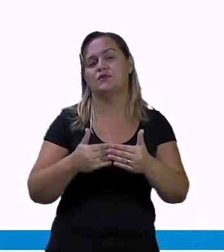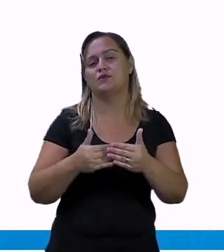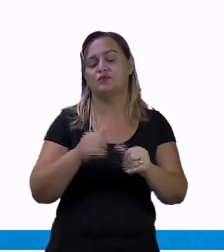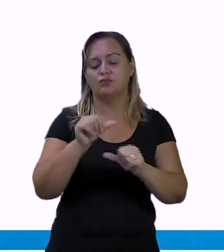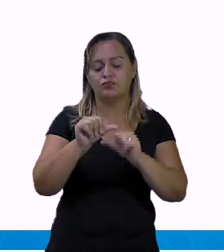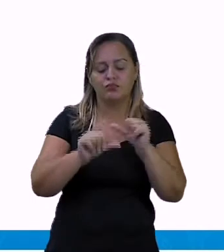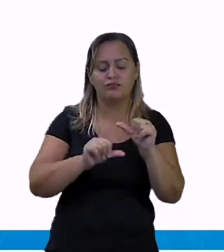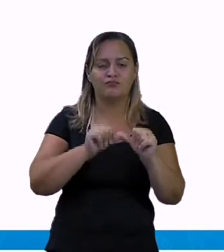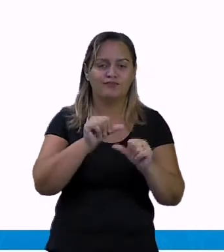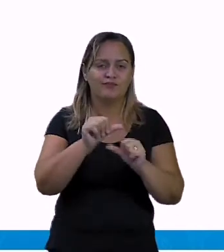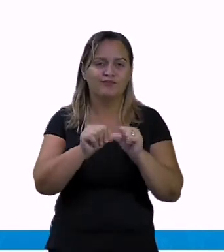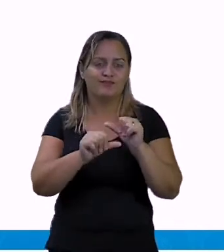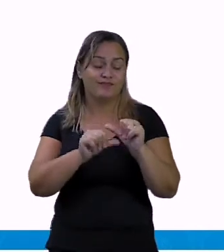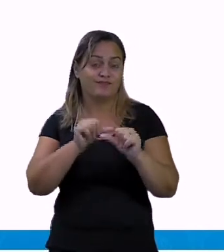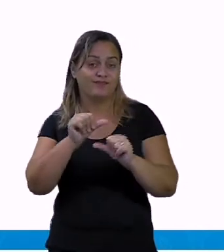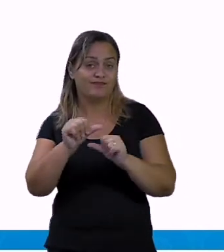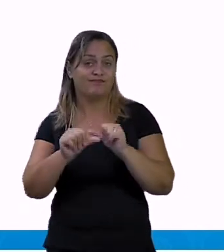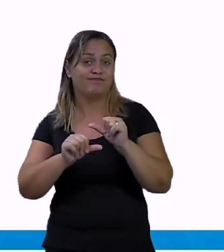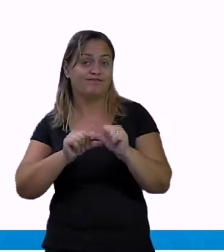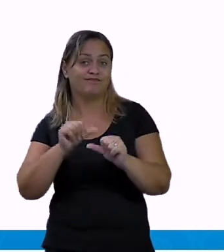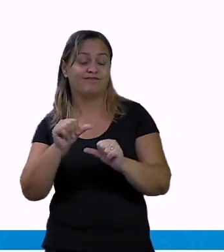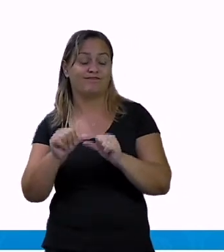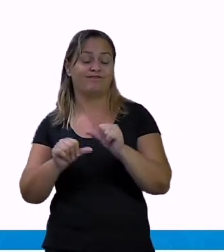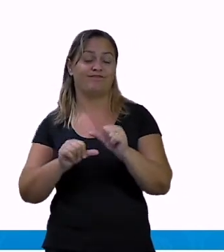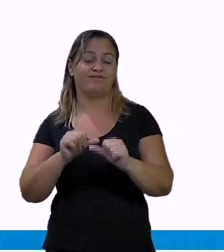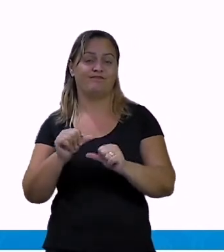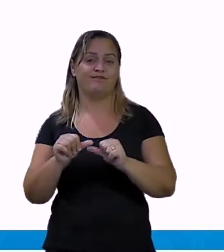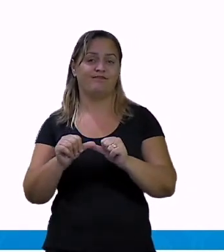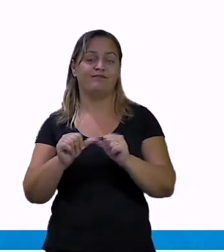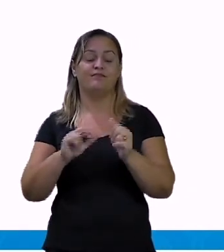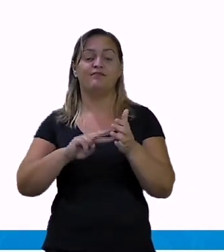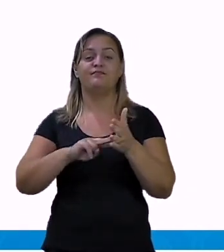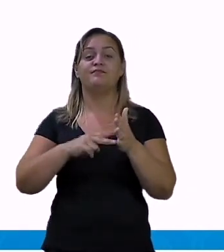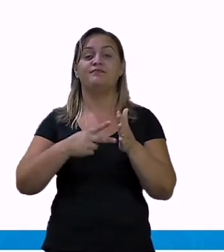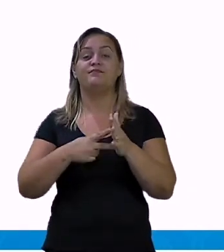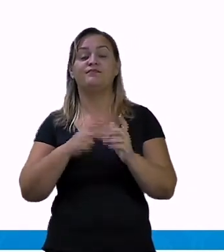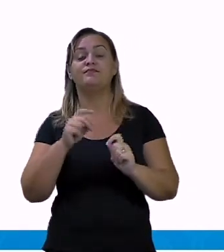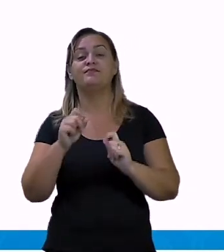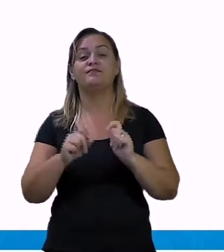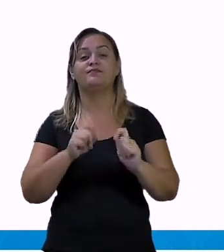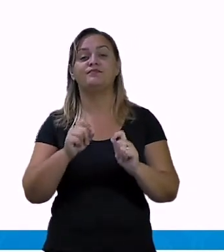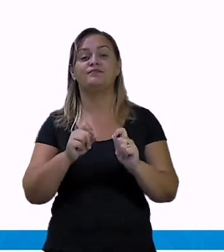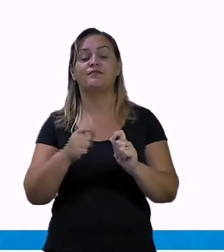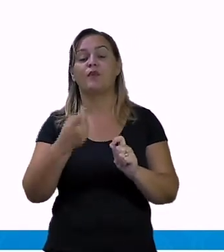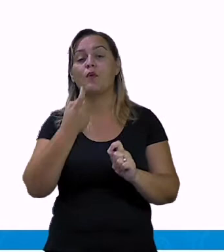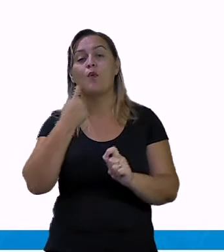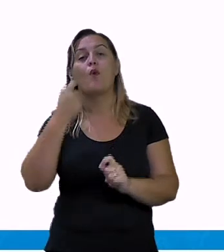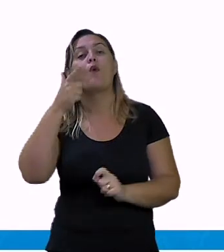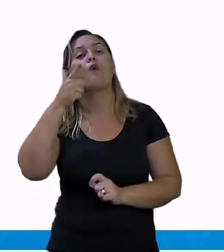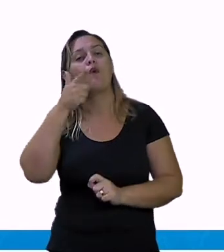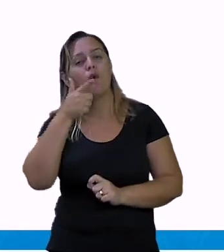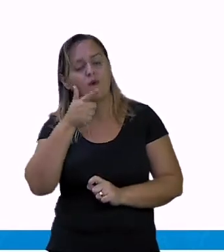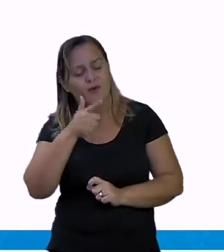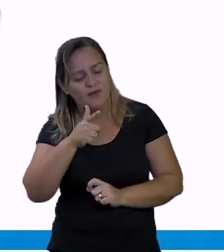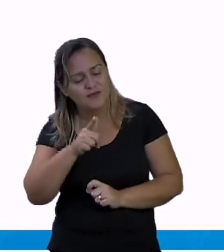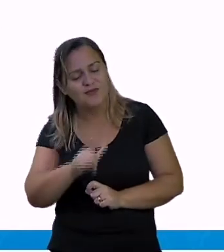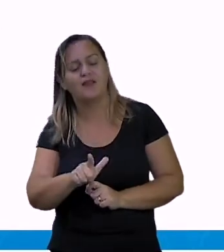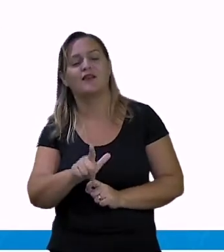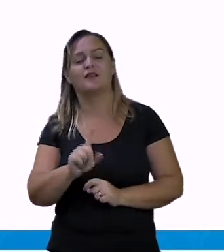metamorfose, o que significa que eles conseguem se reproduzir e